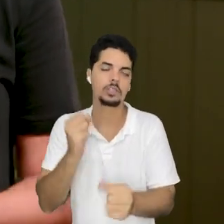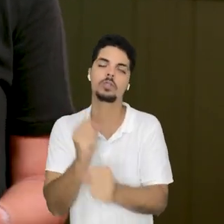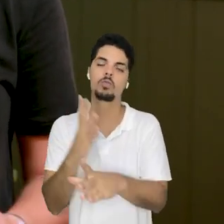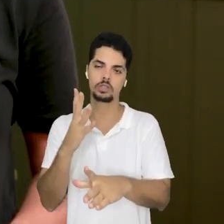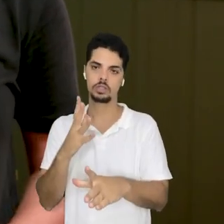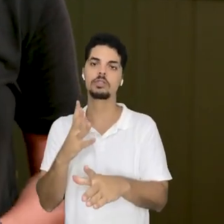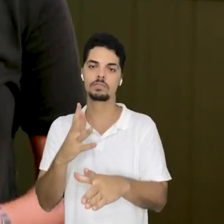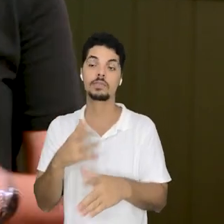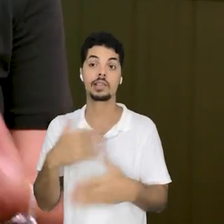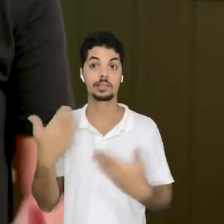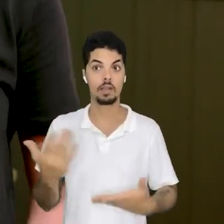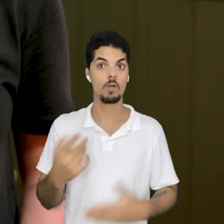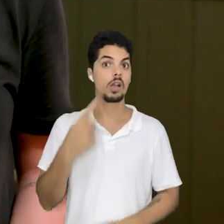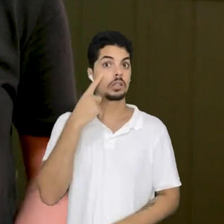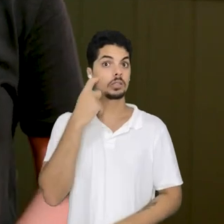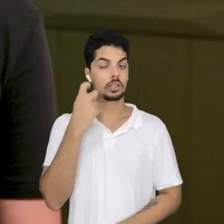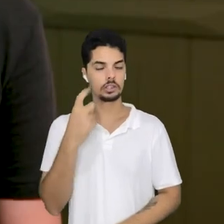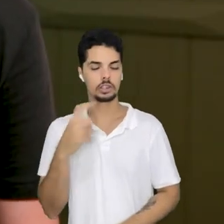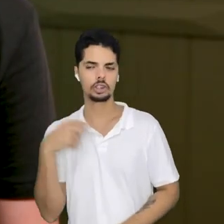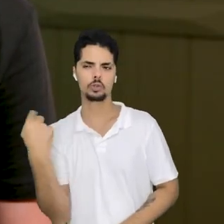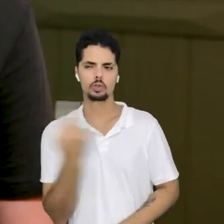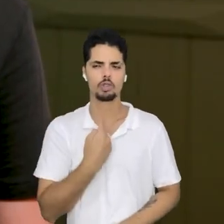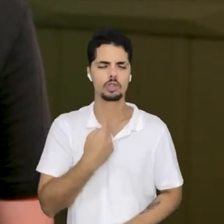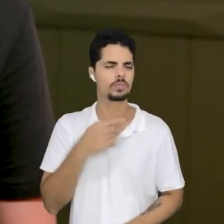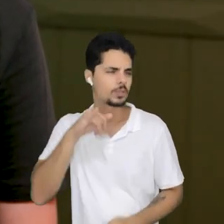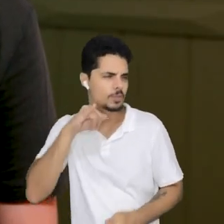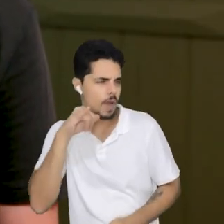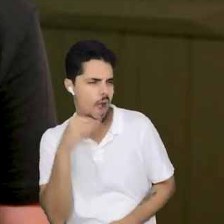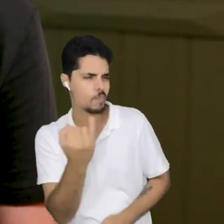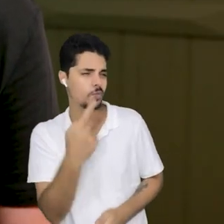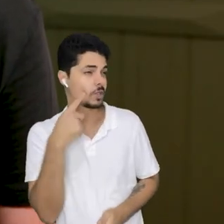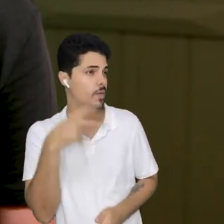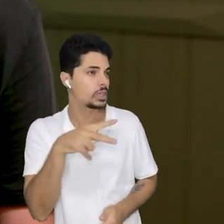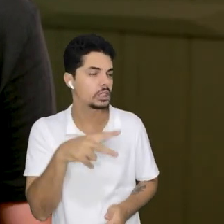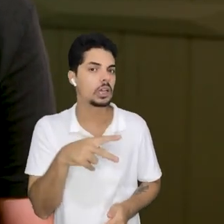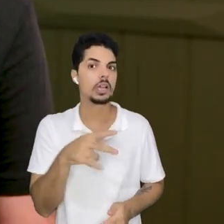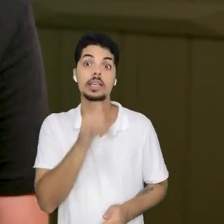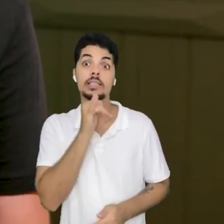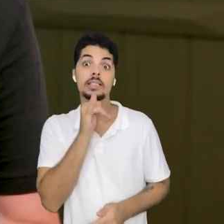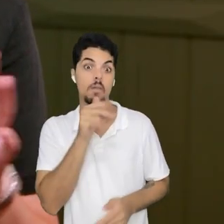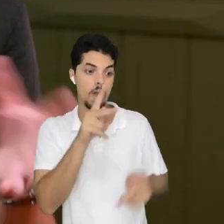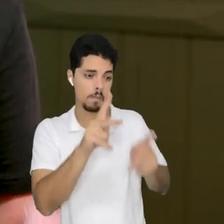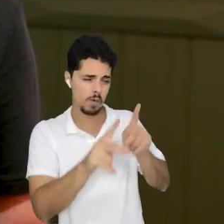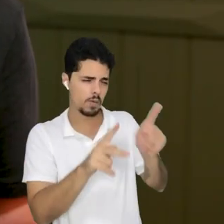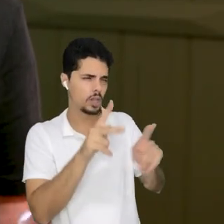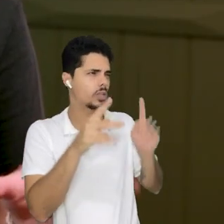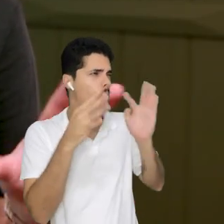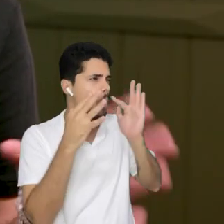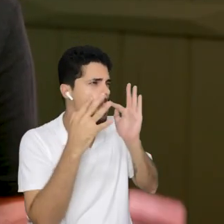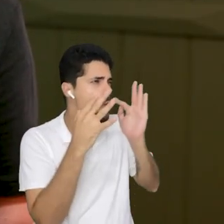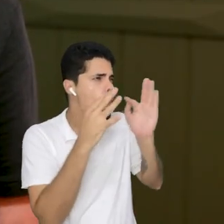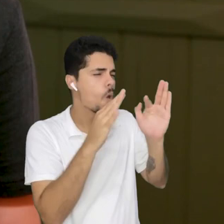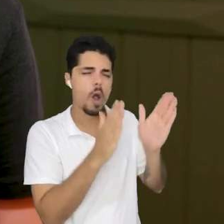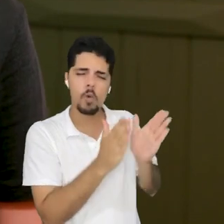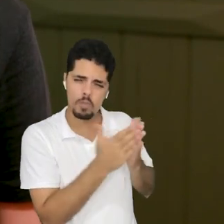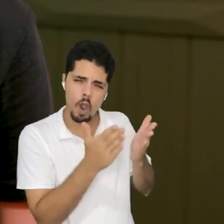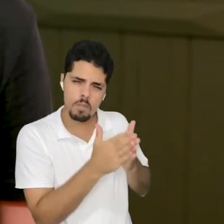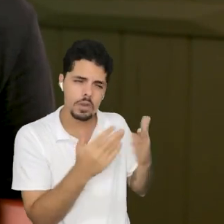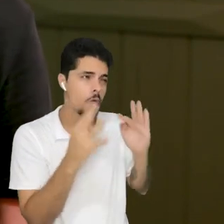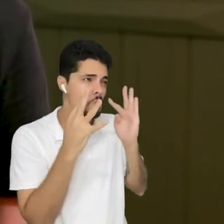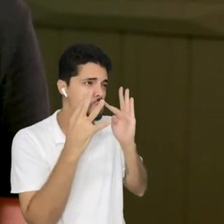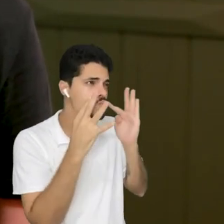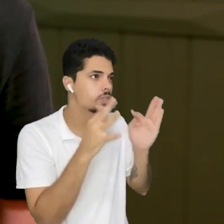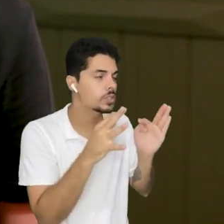de fato ali foi esse momento. O que é interessante dar para a gente pegar desse quadro é, por exemplo, a população mais